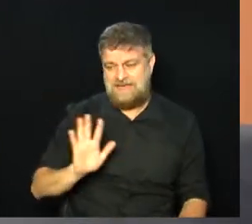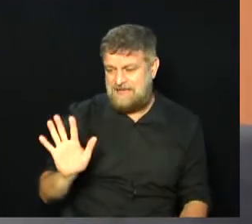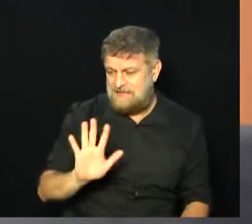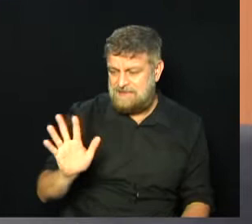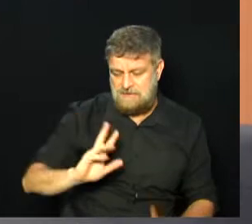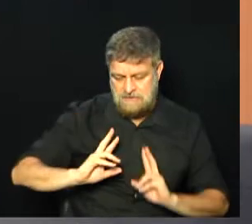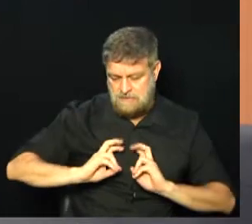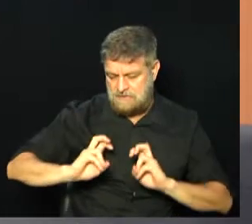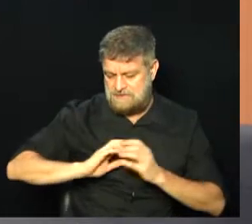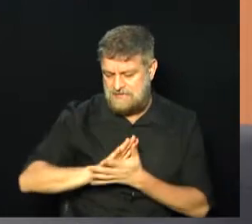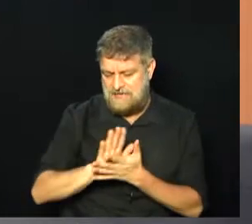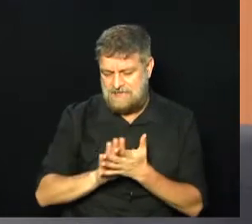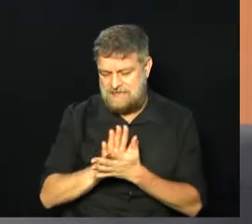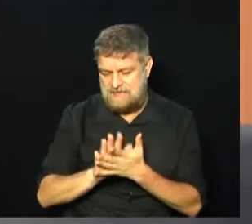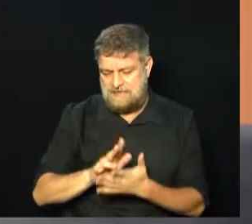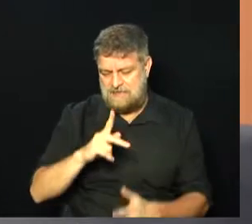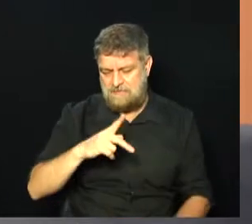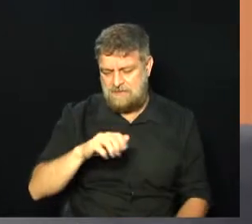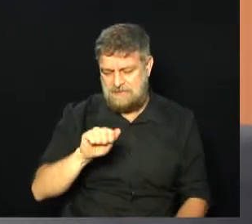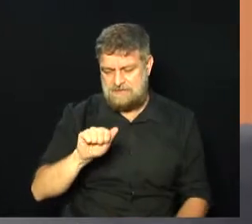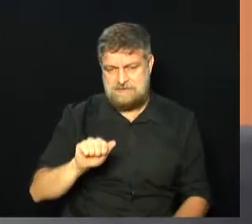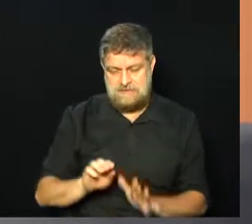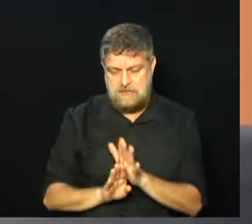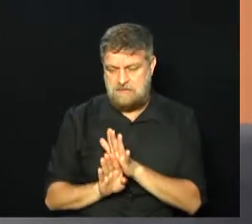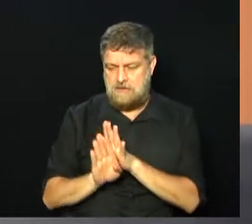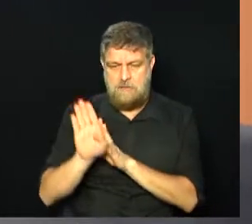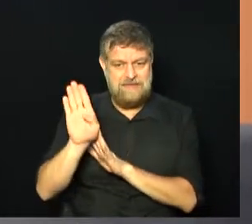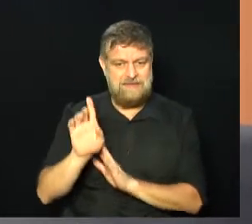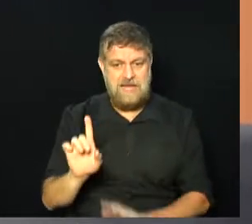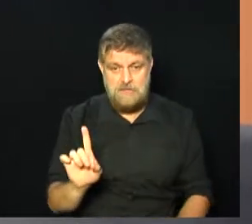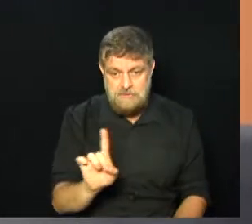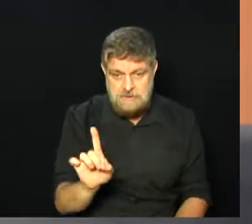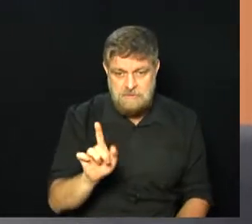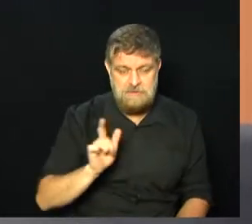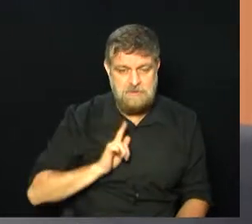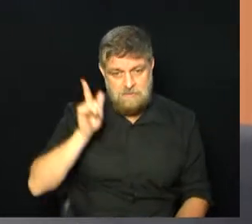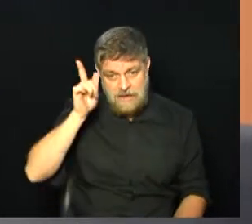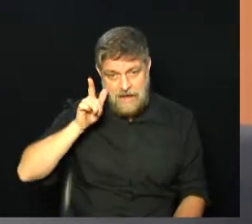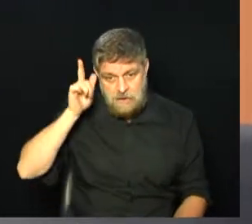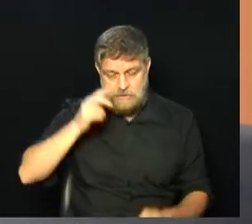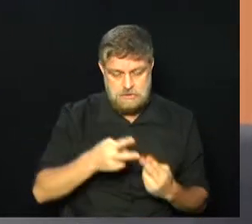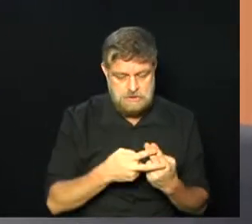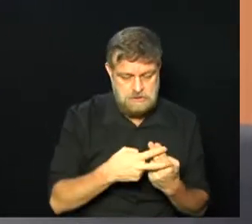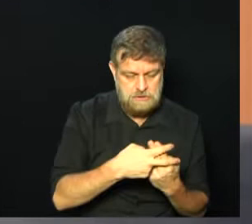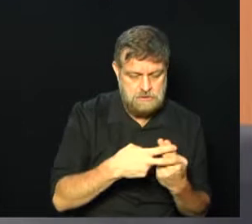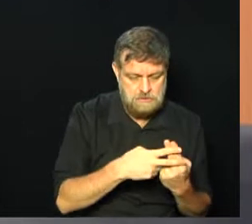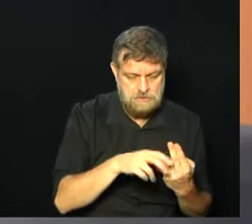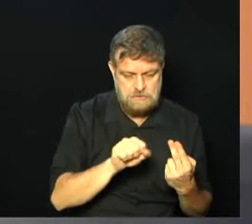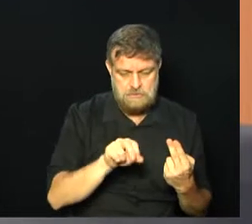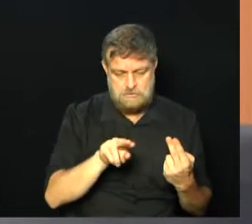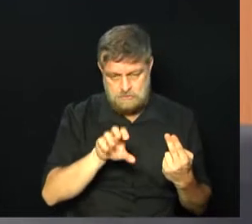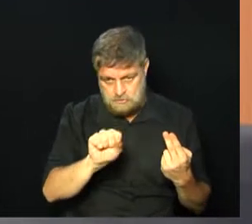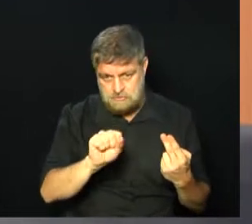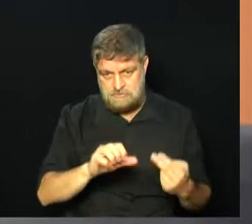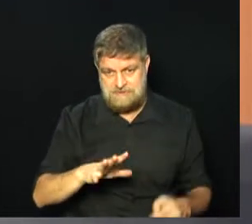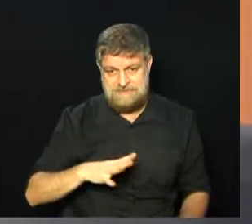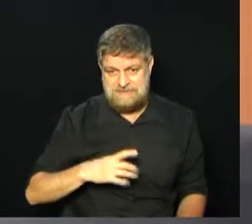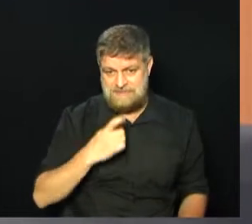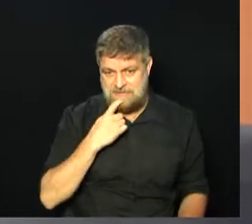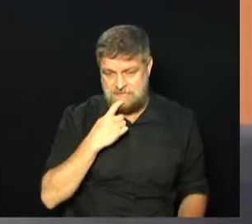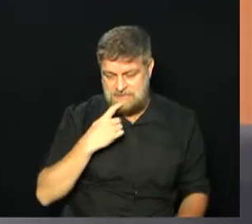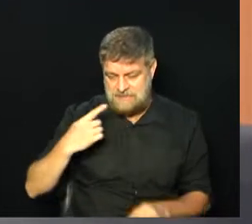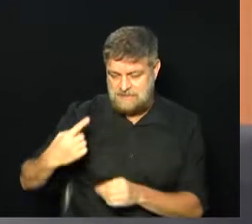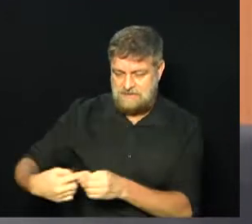tinha PSA alterado. Então, dentro da lógica do SUS hoje em Campinas, e acho que das grandes cidades também,